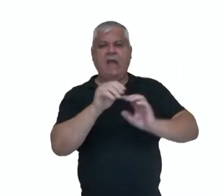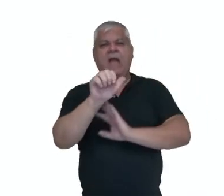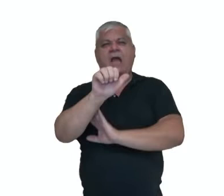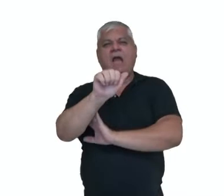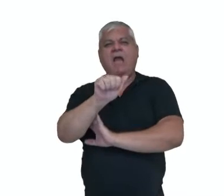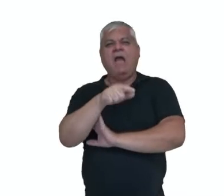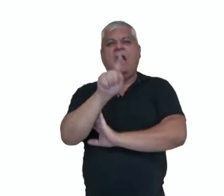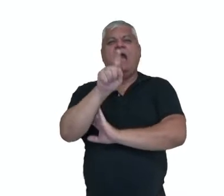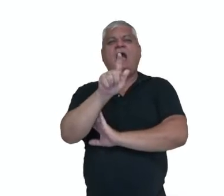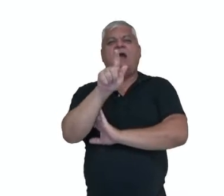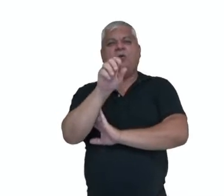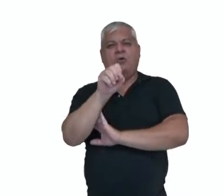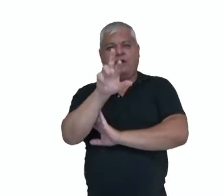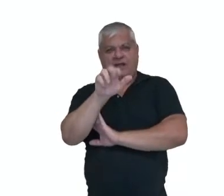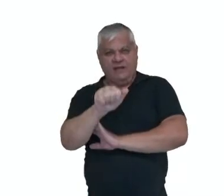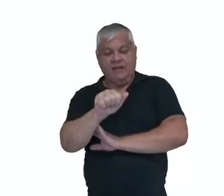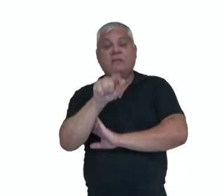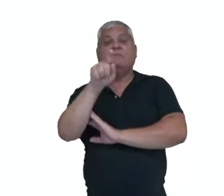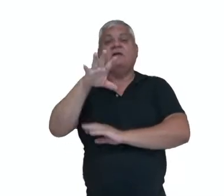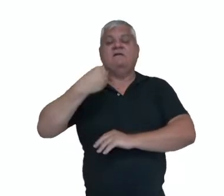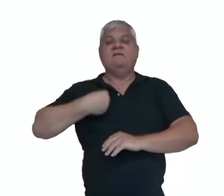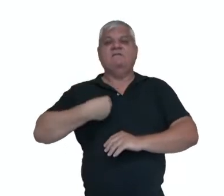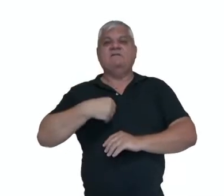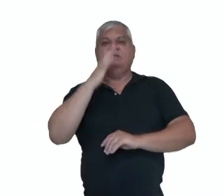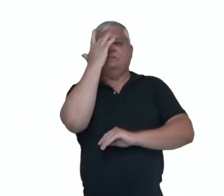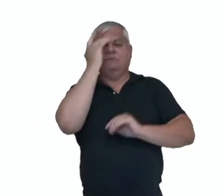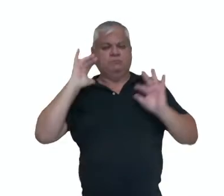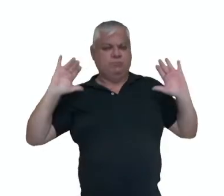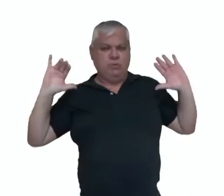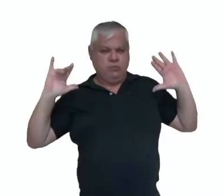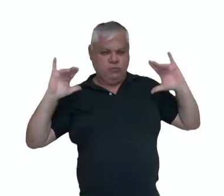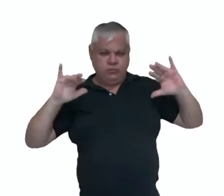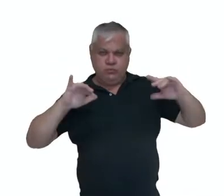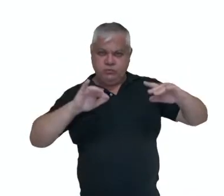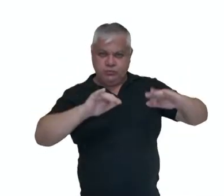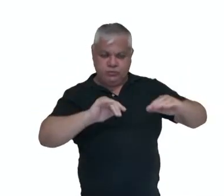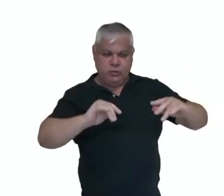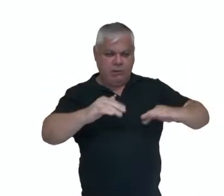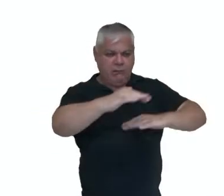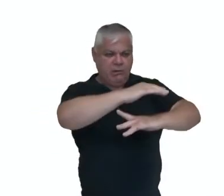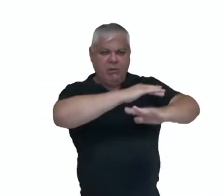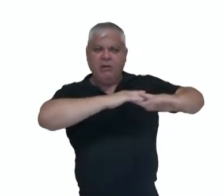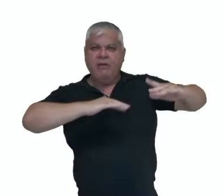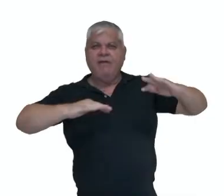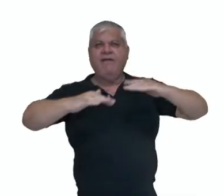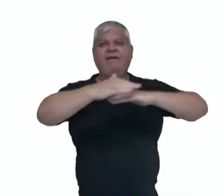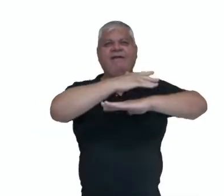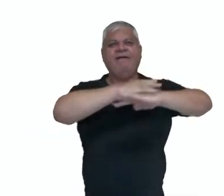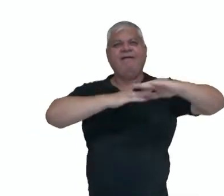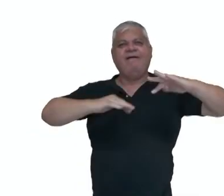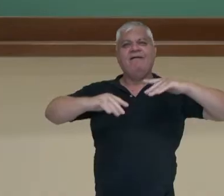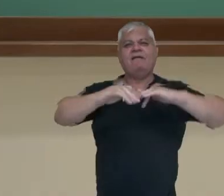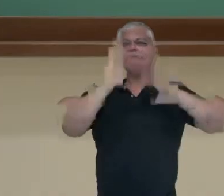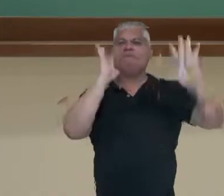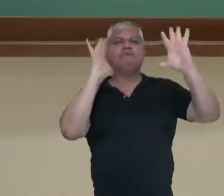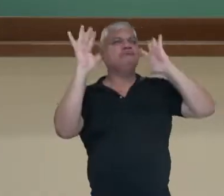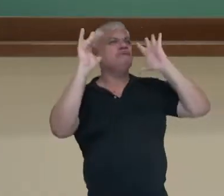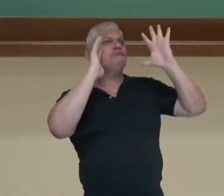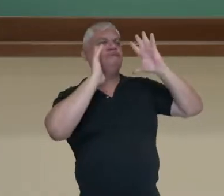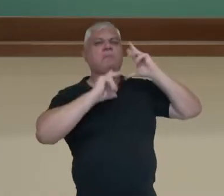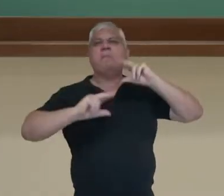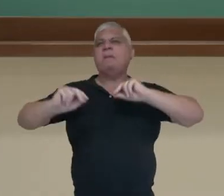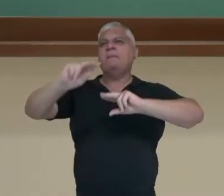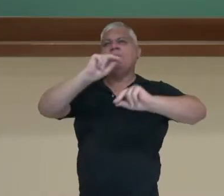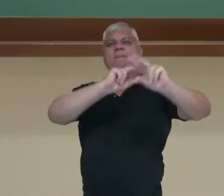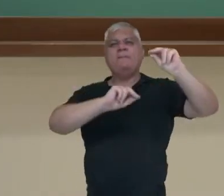O desenvolvimento da vida urbana foi um dos fatores que favoreceram o surgimento da filosofia na Grécia Antiga.